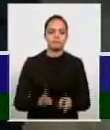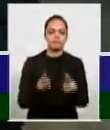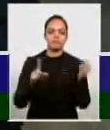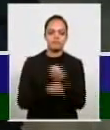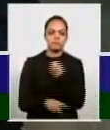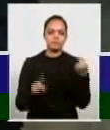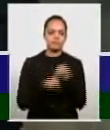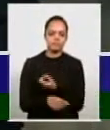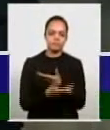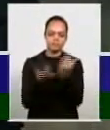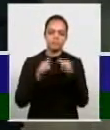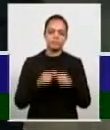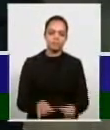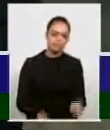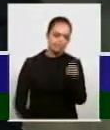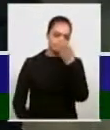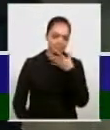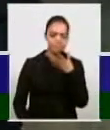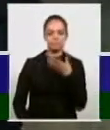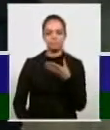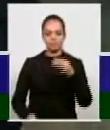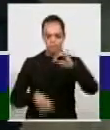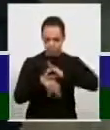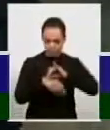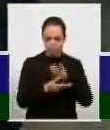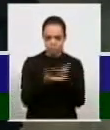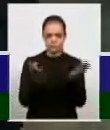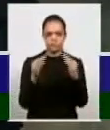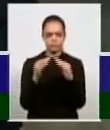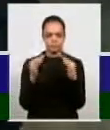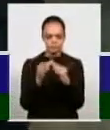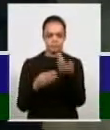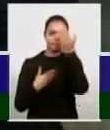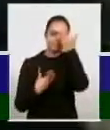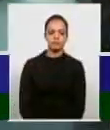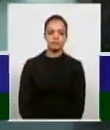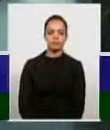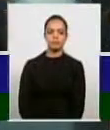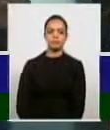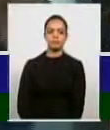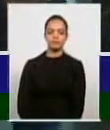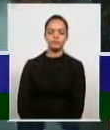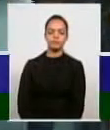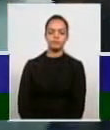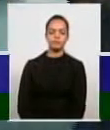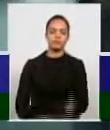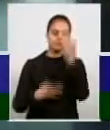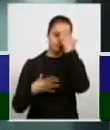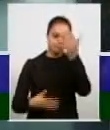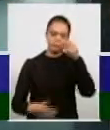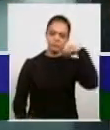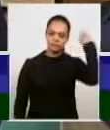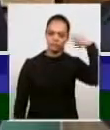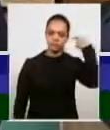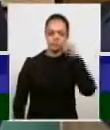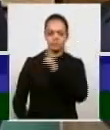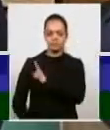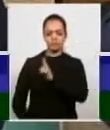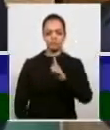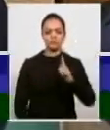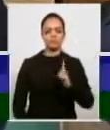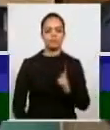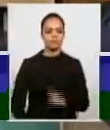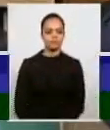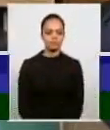que vocês fiquem bem no lugar onde vocês moram. Tá? Obrigada. Obrigado, vereadora Gláucia da